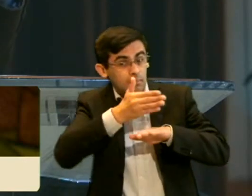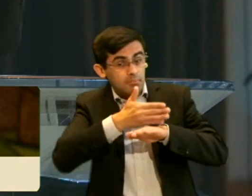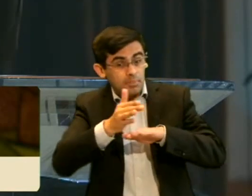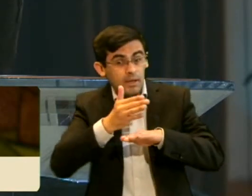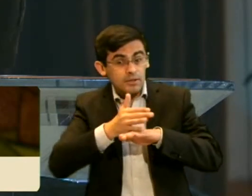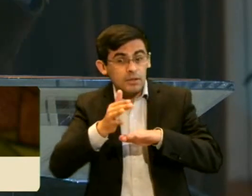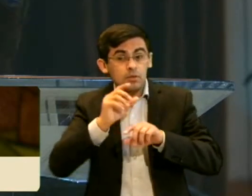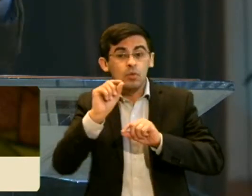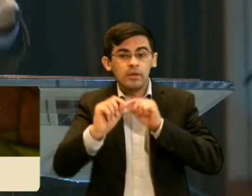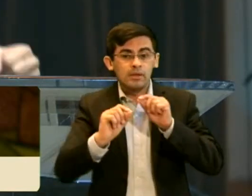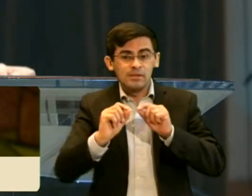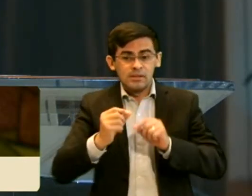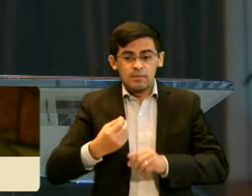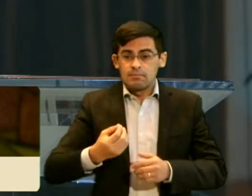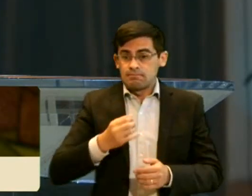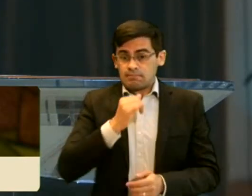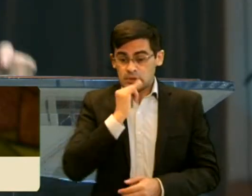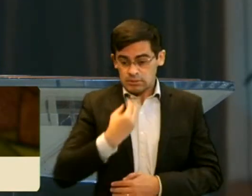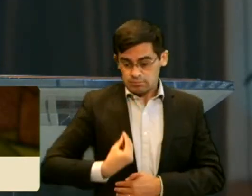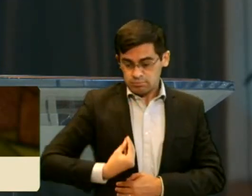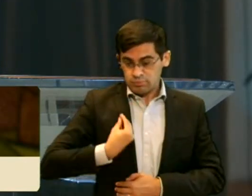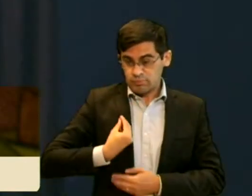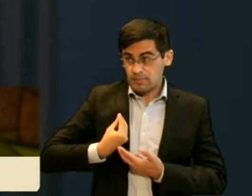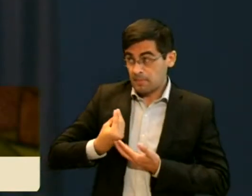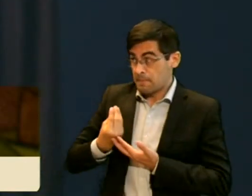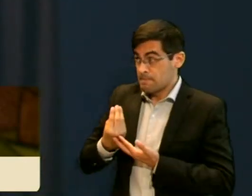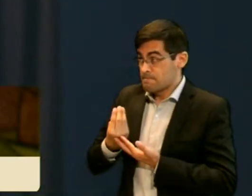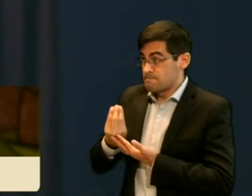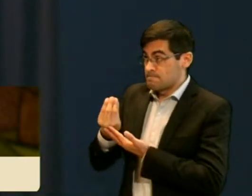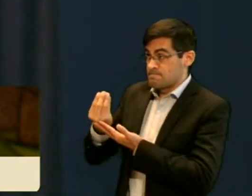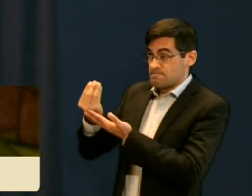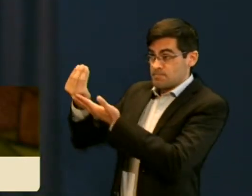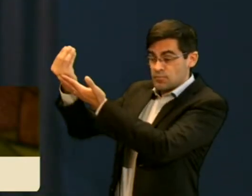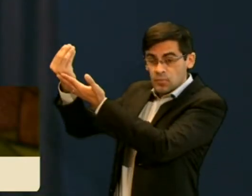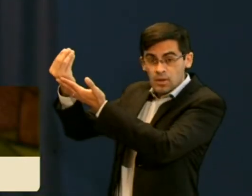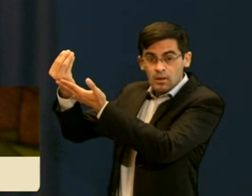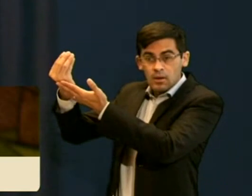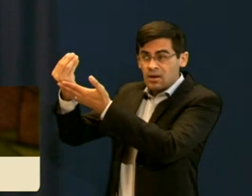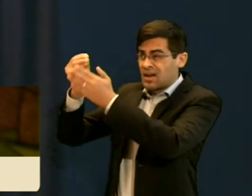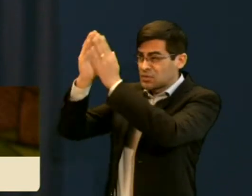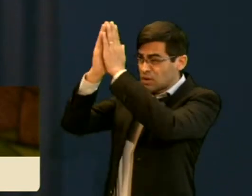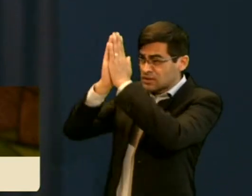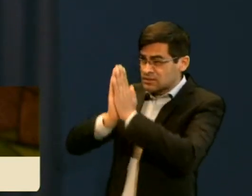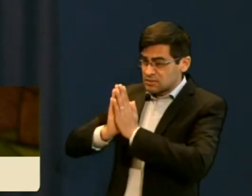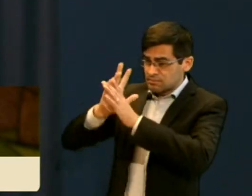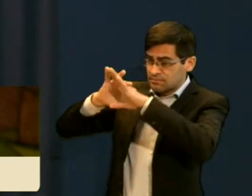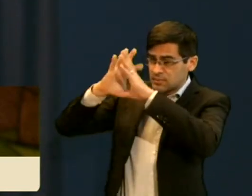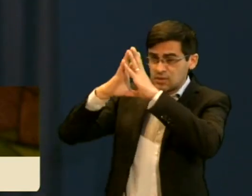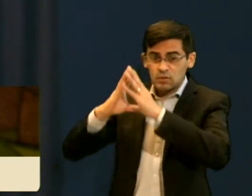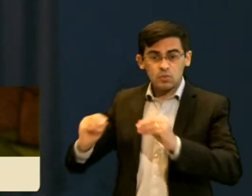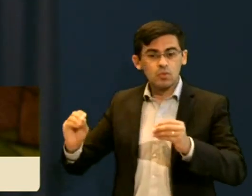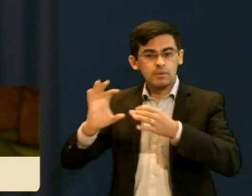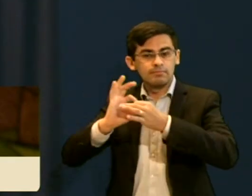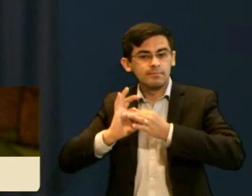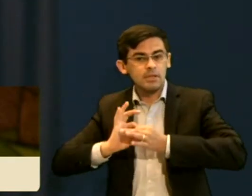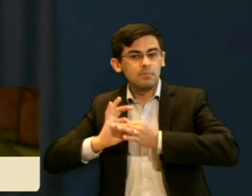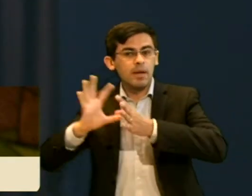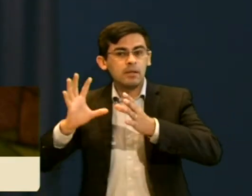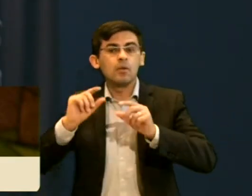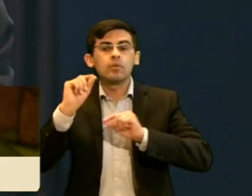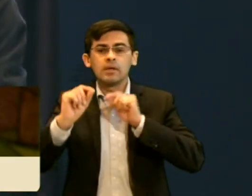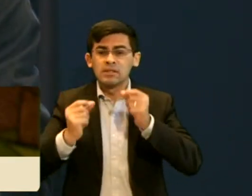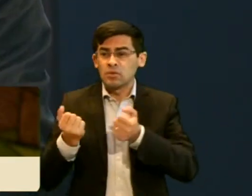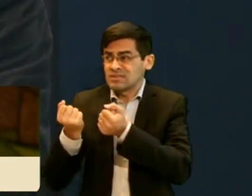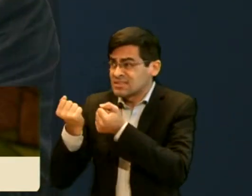exercício de entrega. A adoração que cura, que liberta, ela é um exercício de